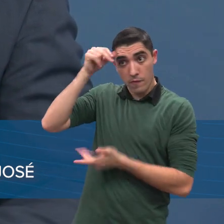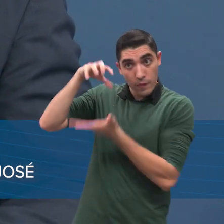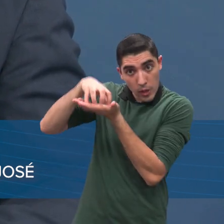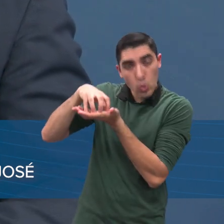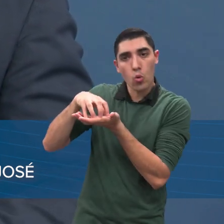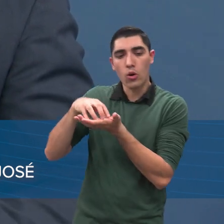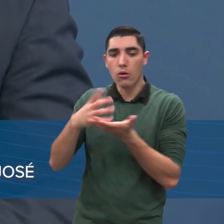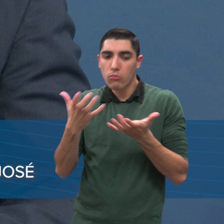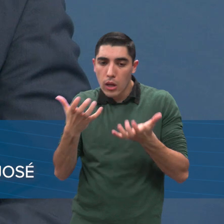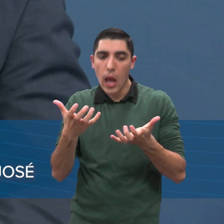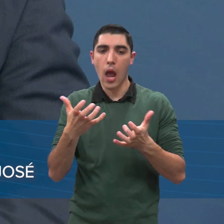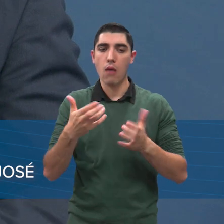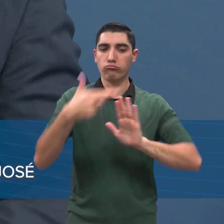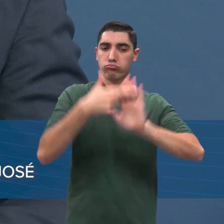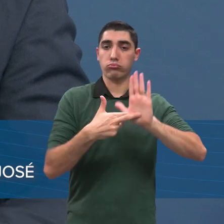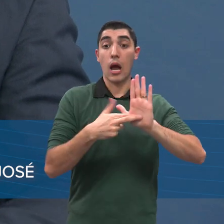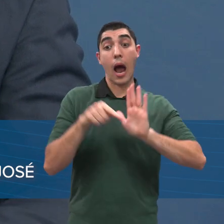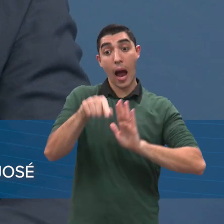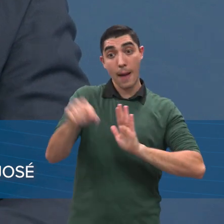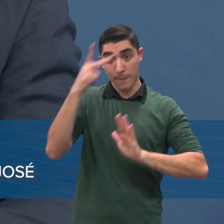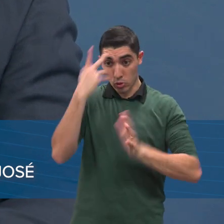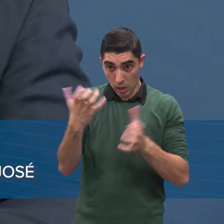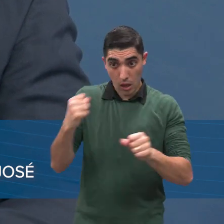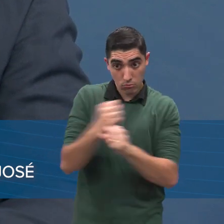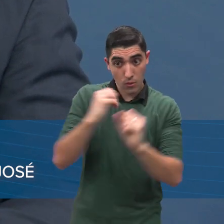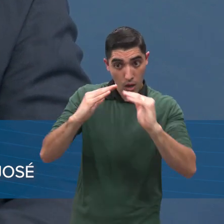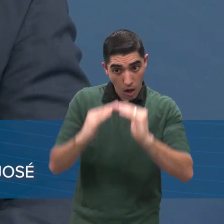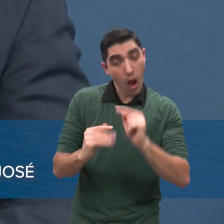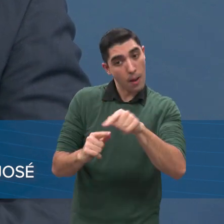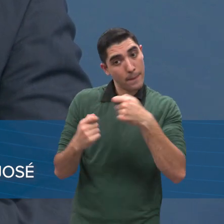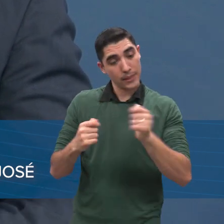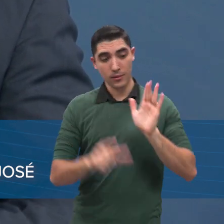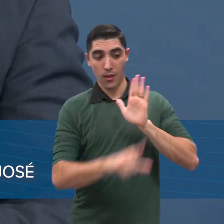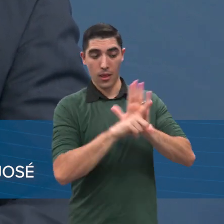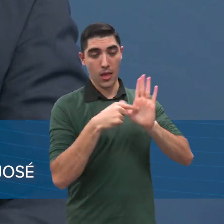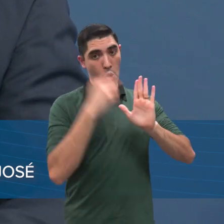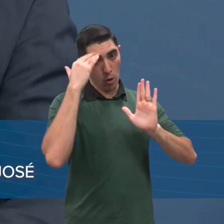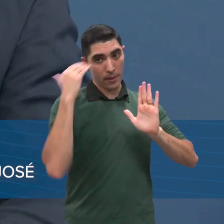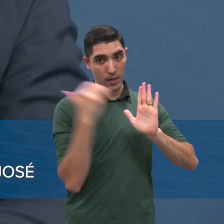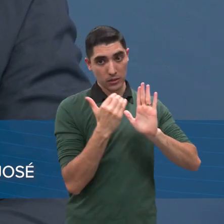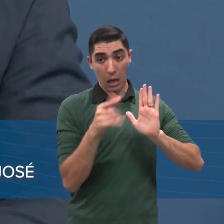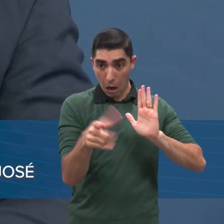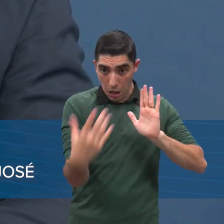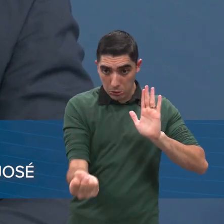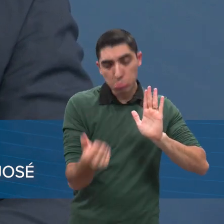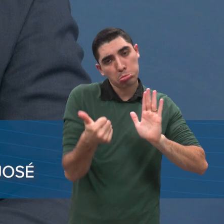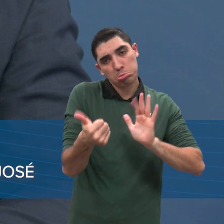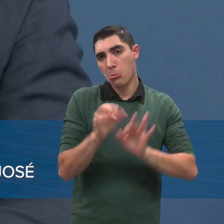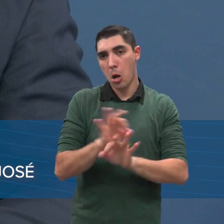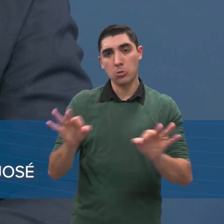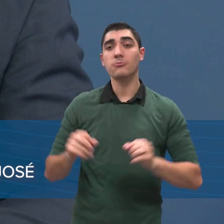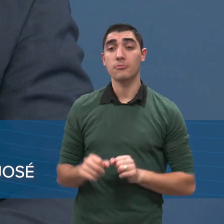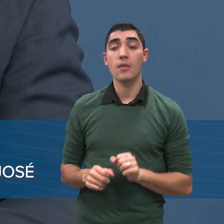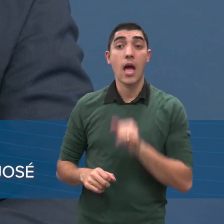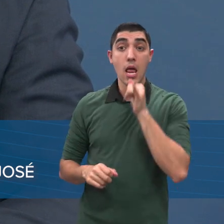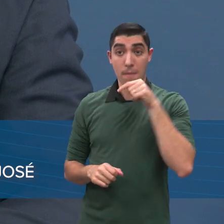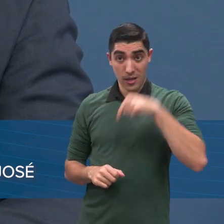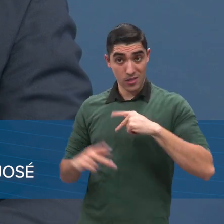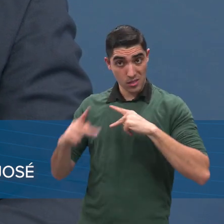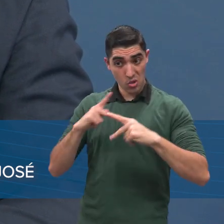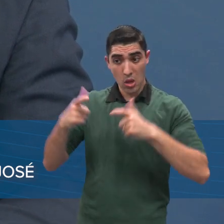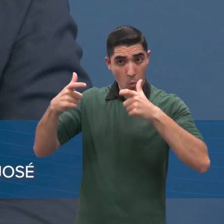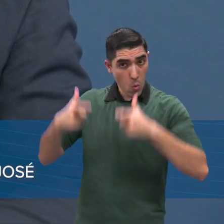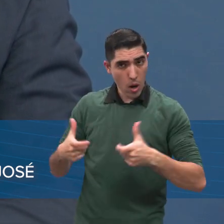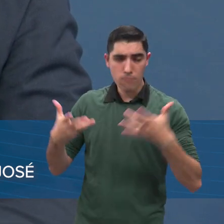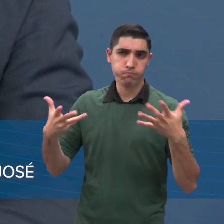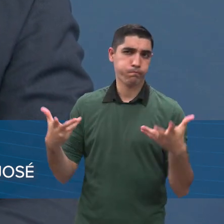o município pode construir dentro dessas regras e o resultado da cidade que nós temos, né? São José dos Campos é uma cidade muito